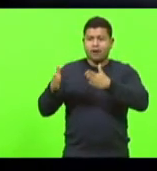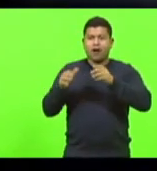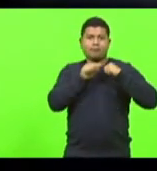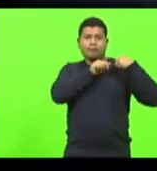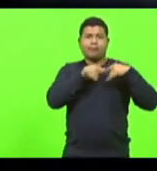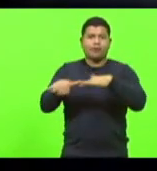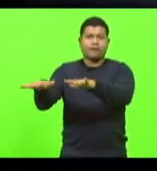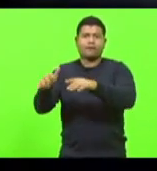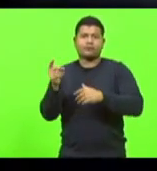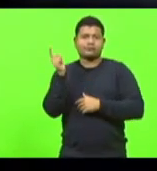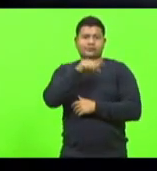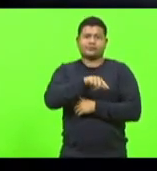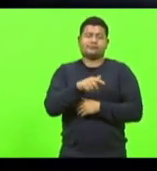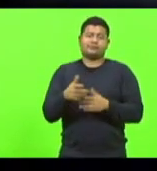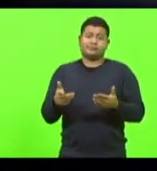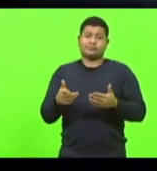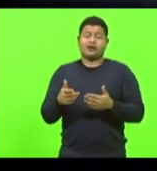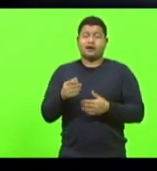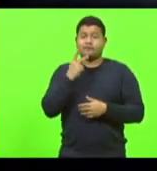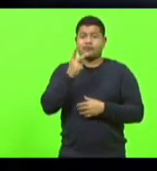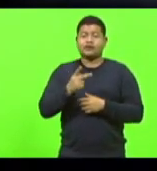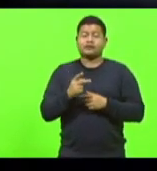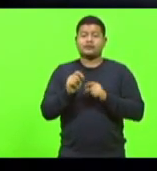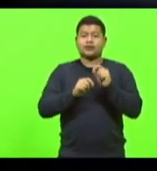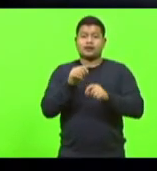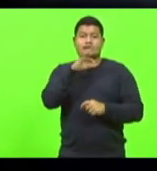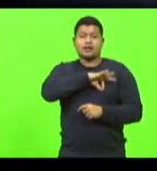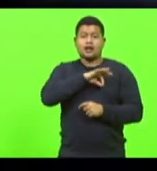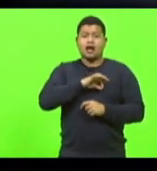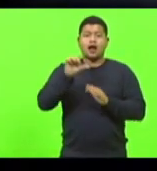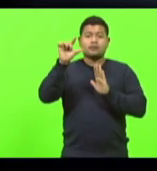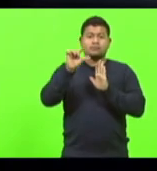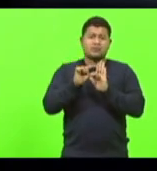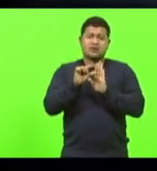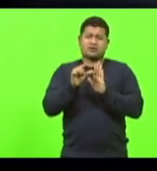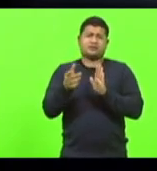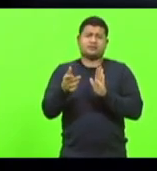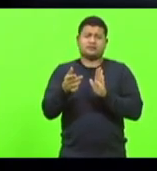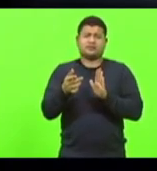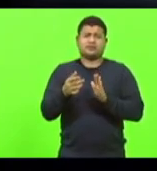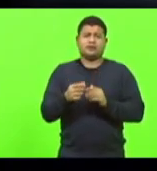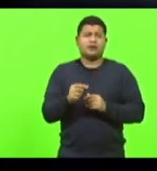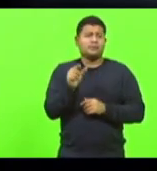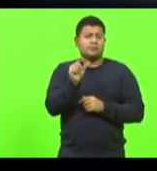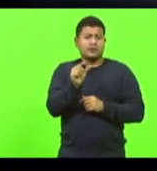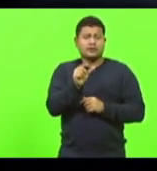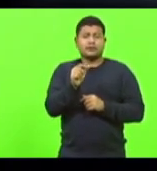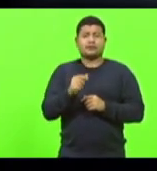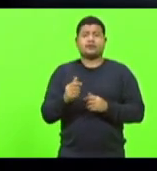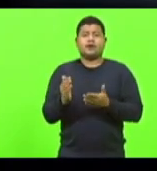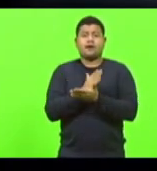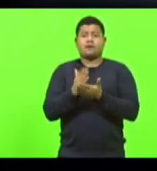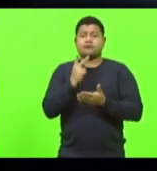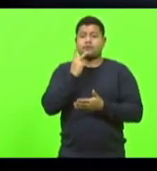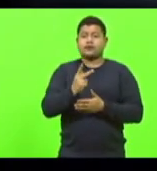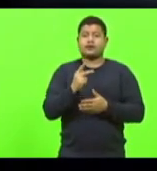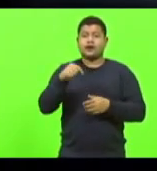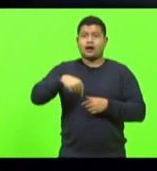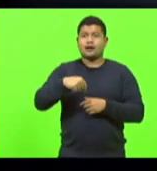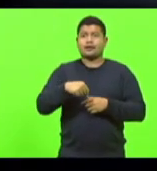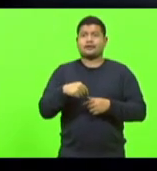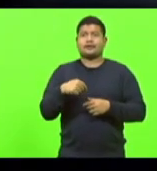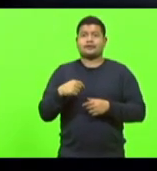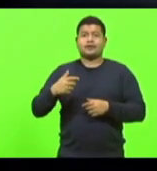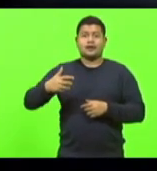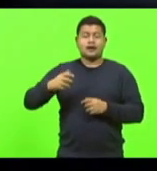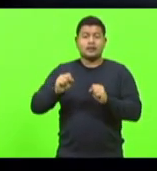baixos salários de pequenos salários outra questão importante que eu queria colocar aqui houve até uma fala de